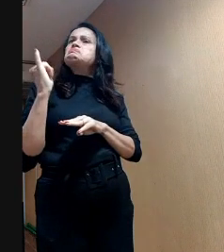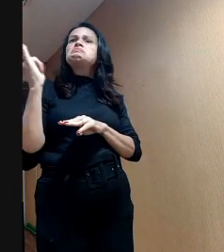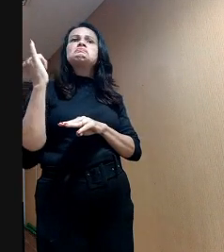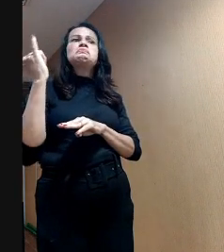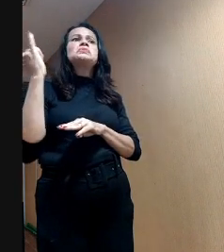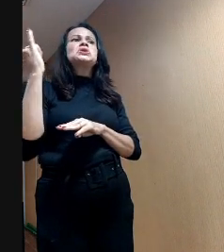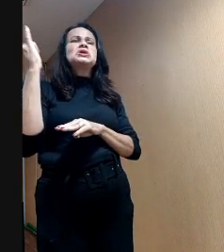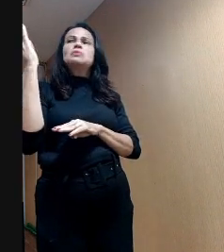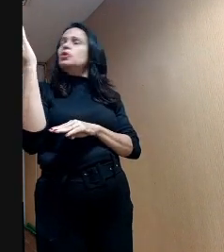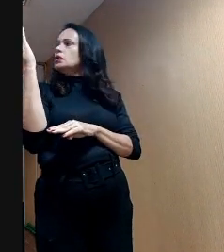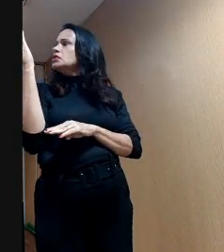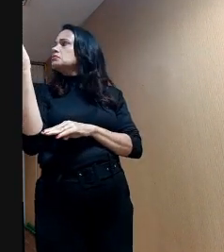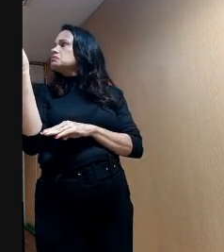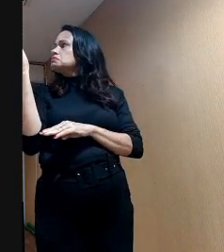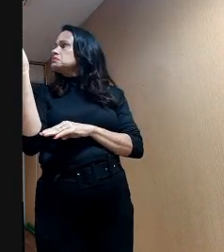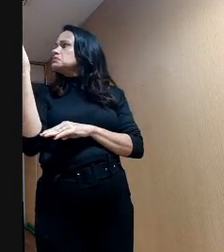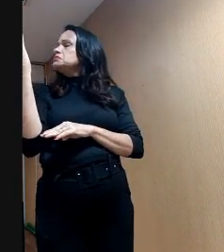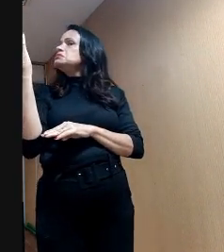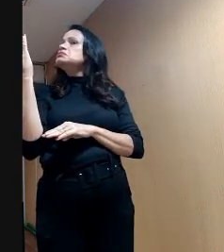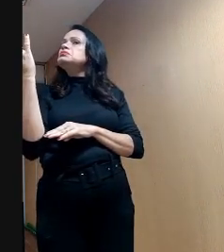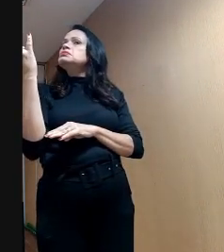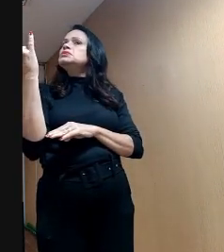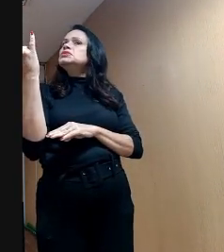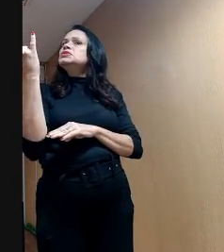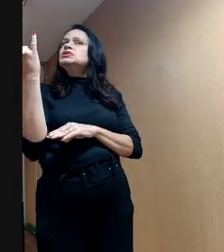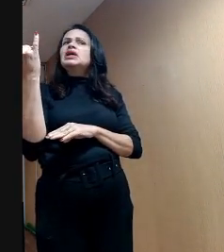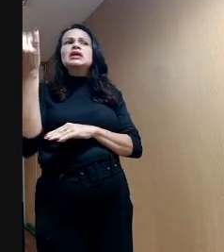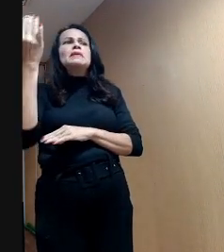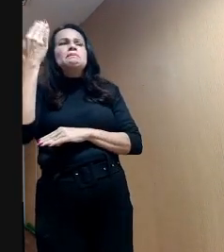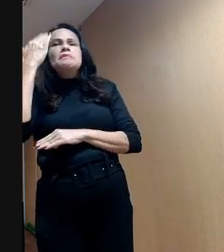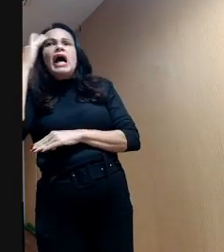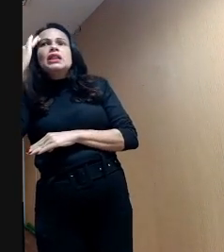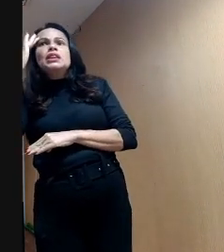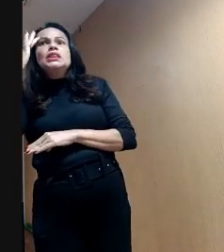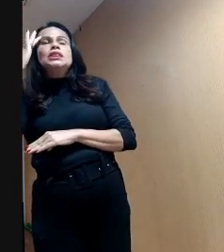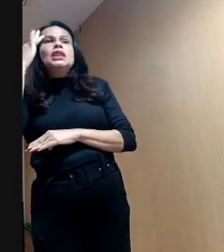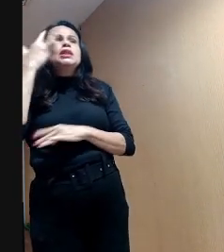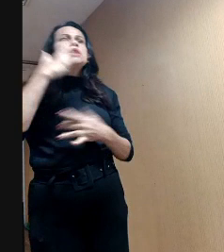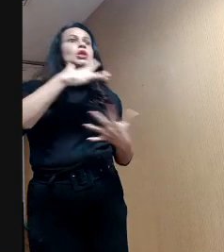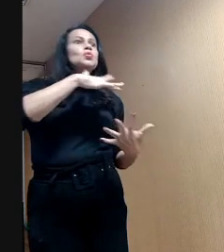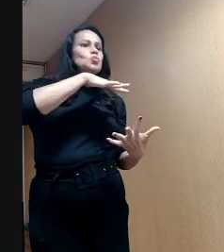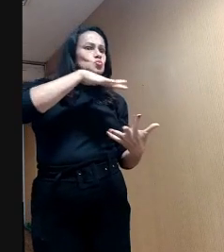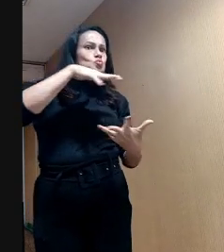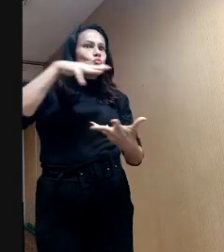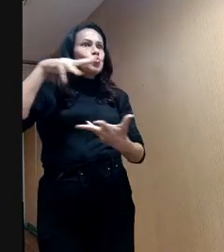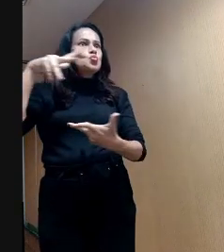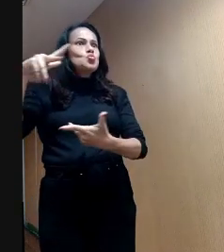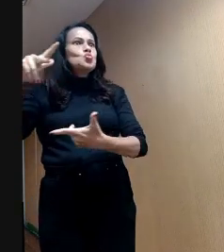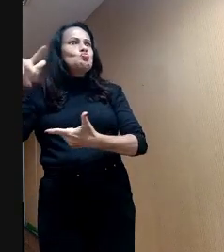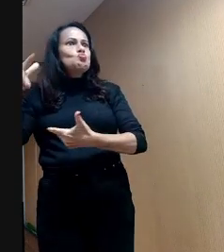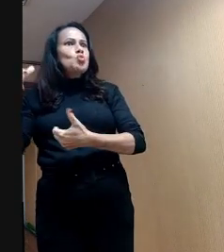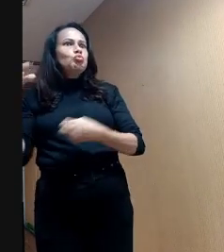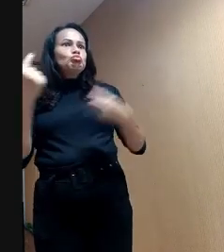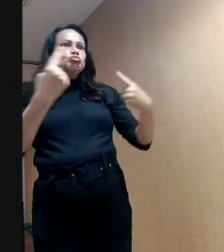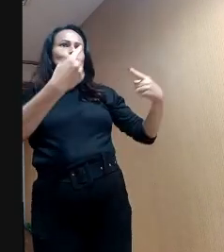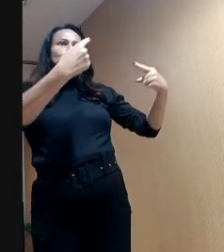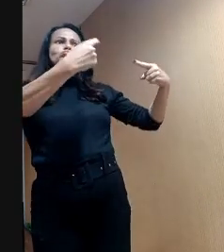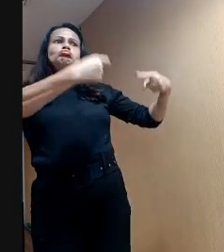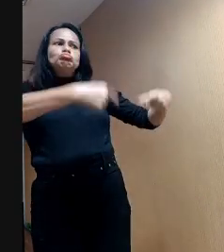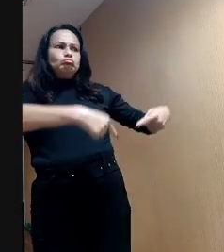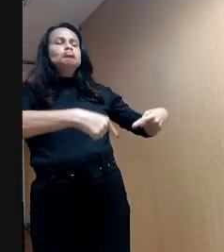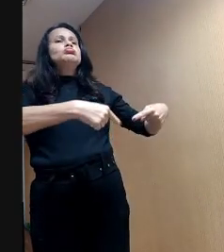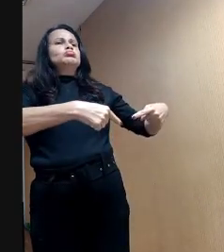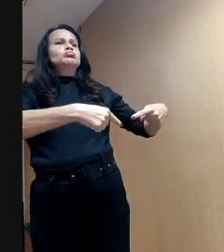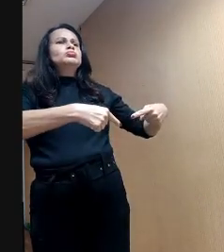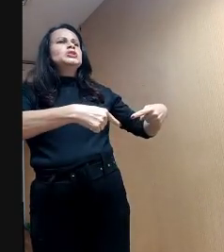permeia, permite compreender o mundo, né, ao redor, resolver desafios complexos, né? Então, é muito importante que a gente